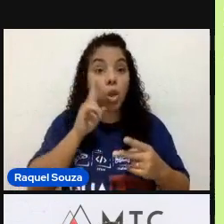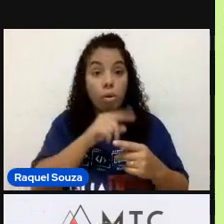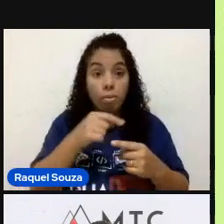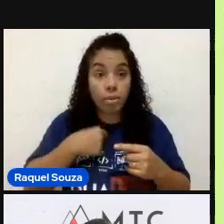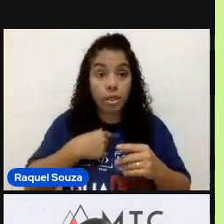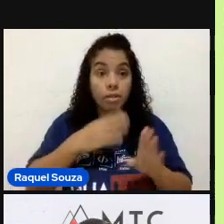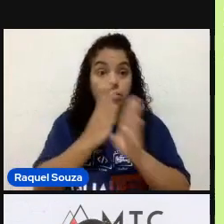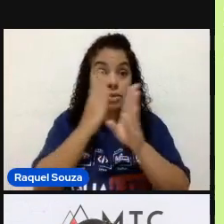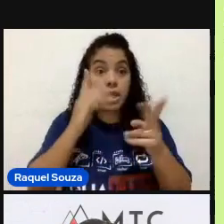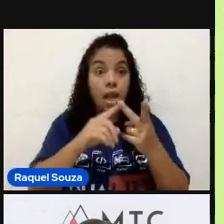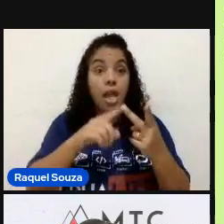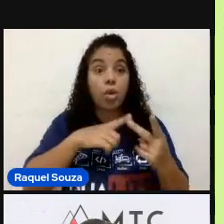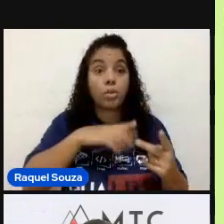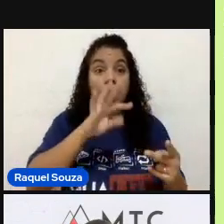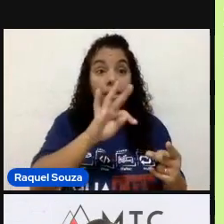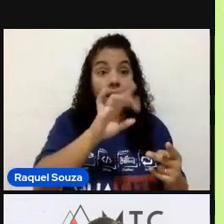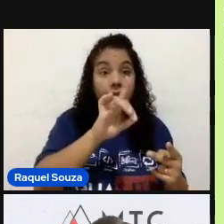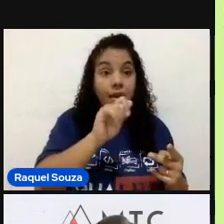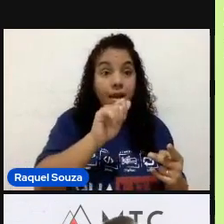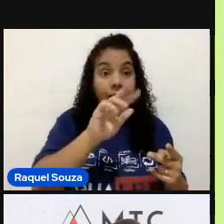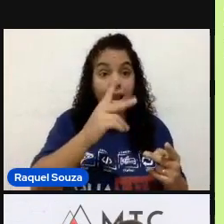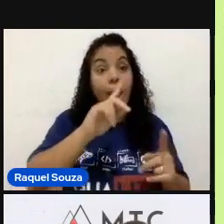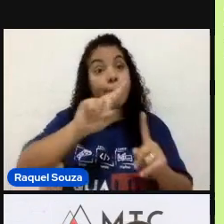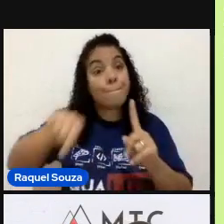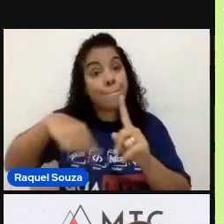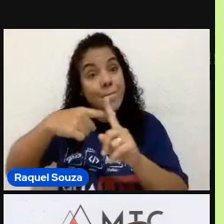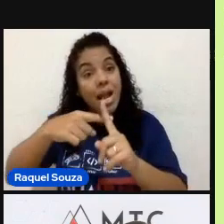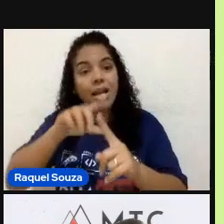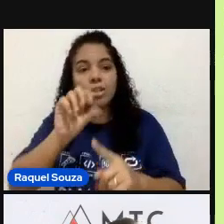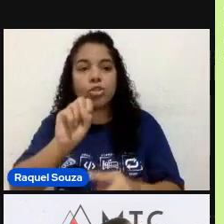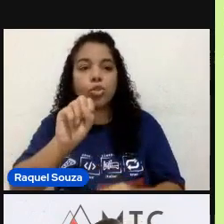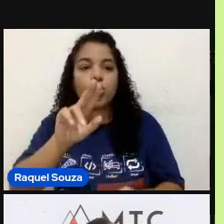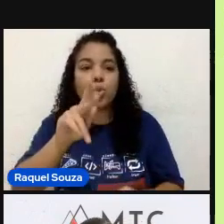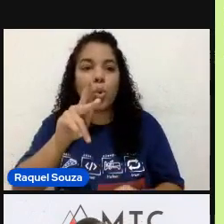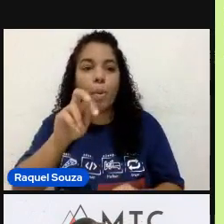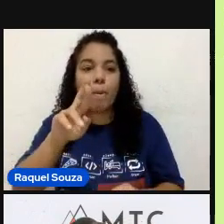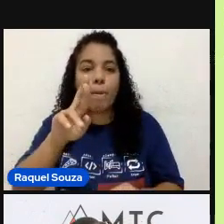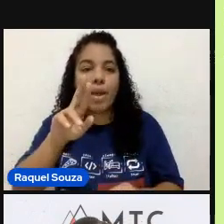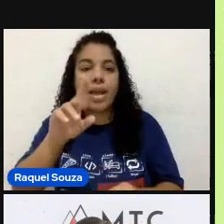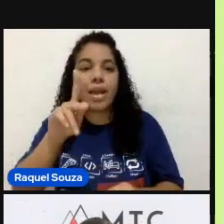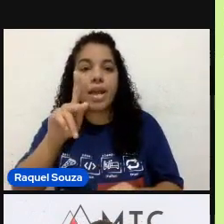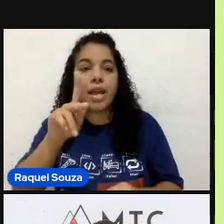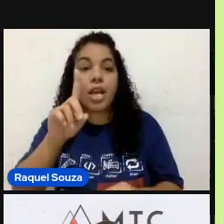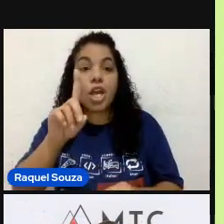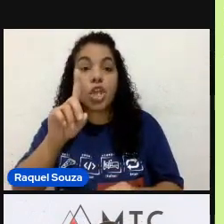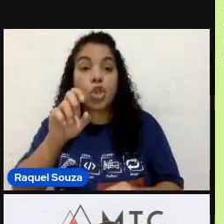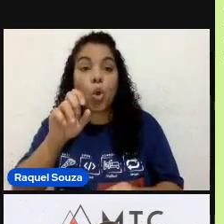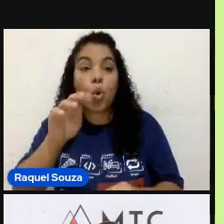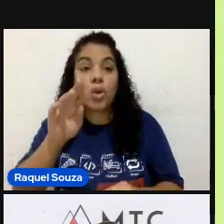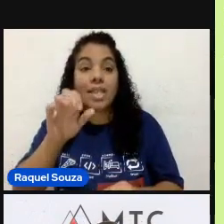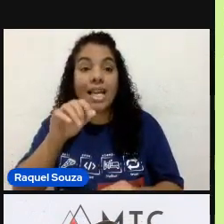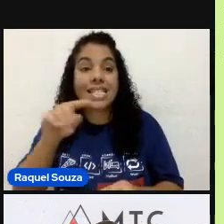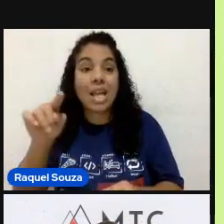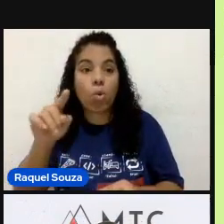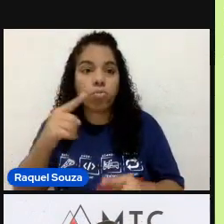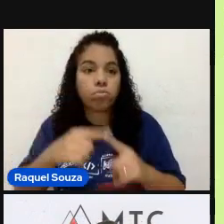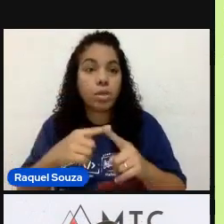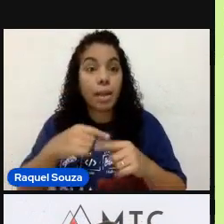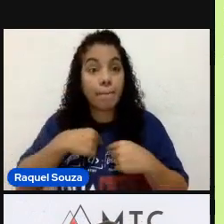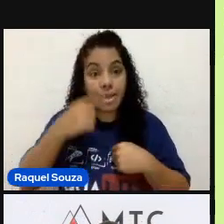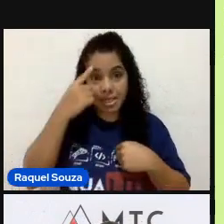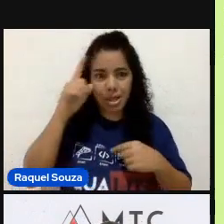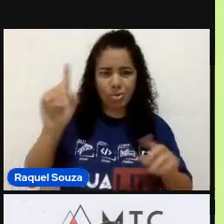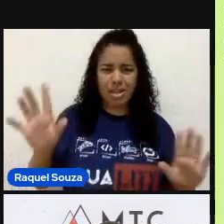tenho superdotação. Só que a superdotação é diferente de gênio, porque na mesma hora eu conflitei. Eu fiz, como assim eu